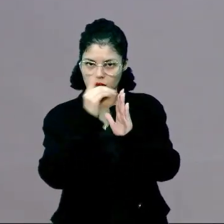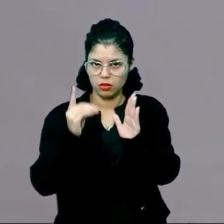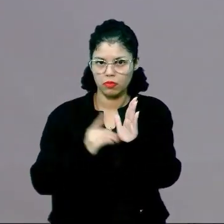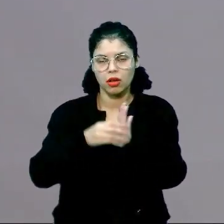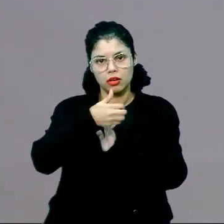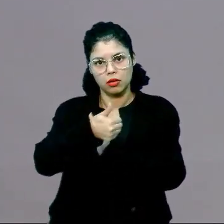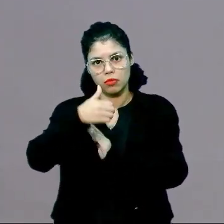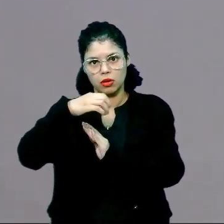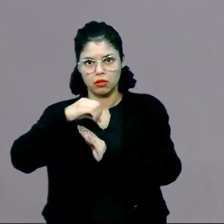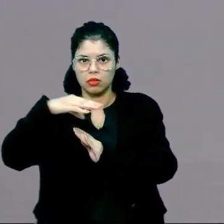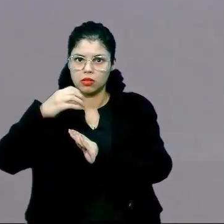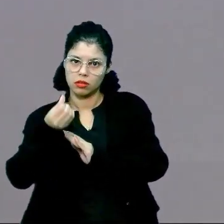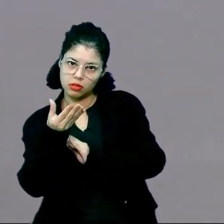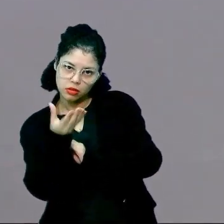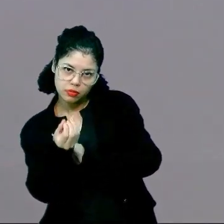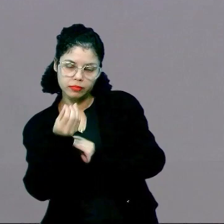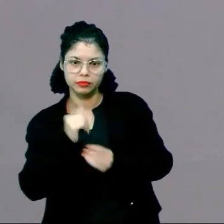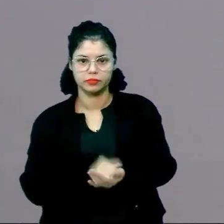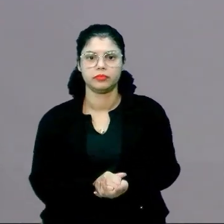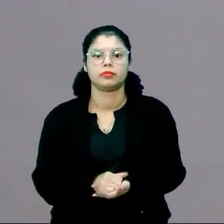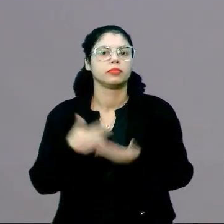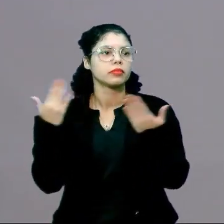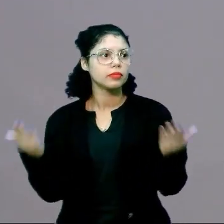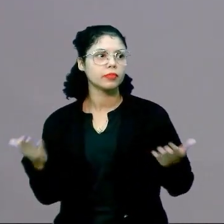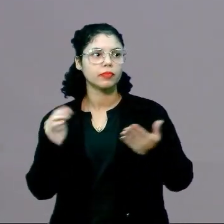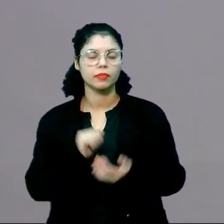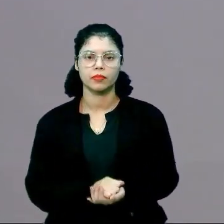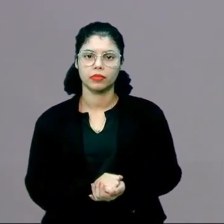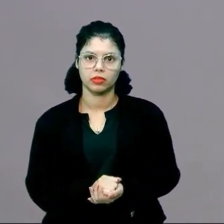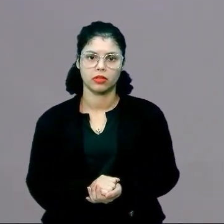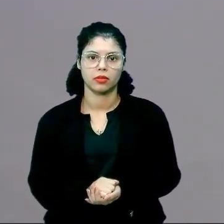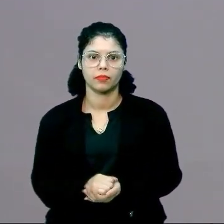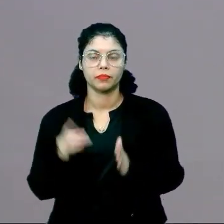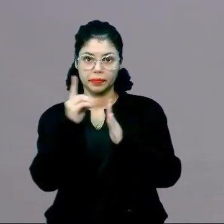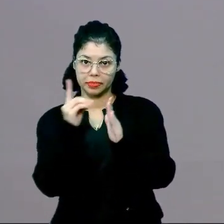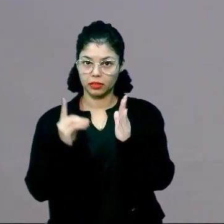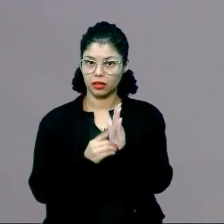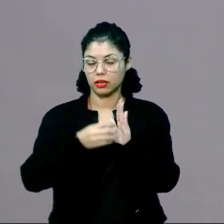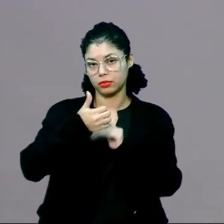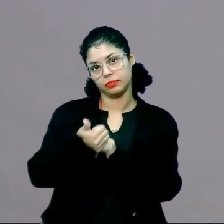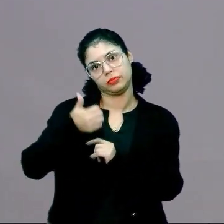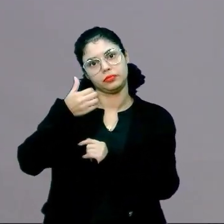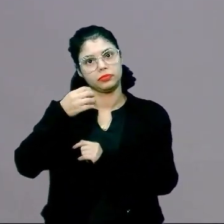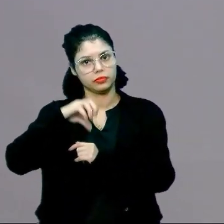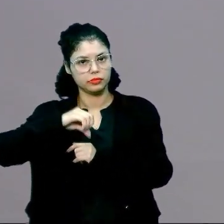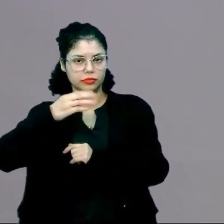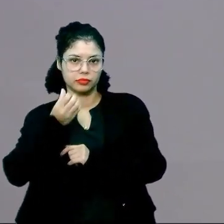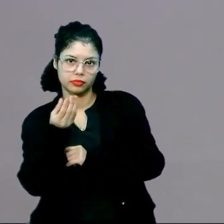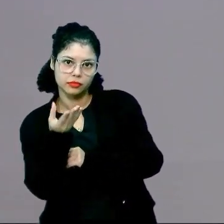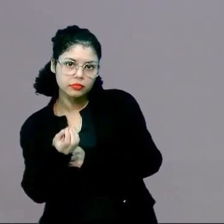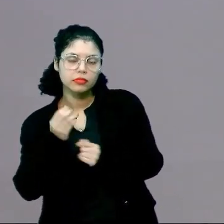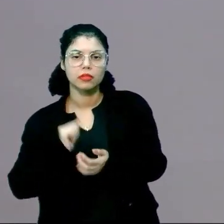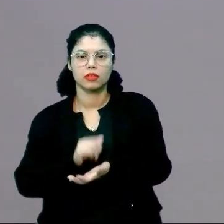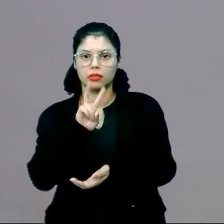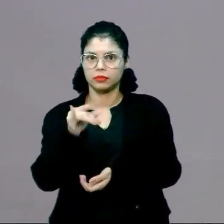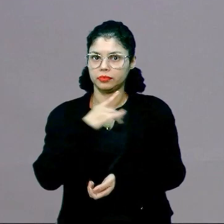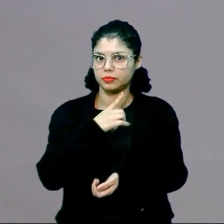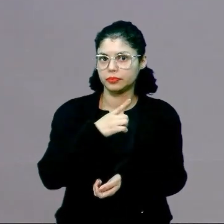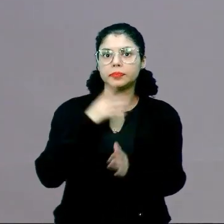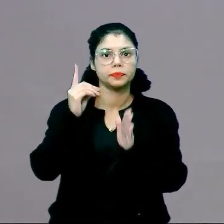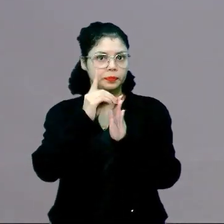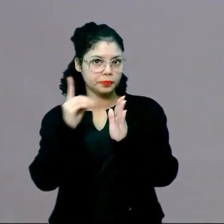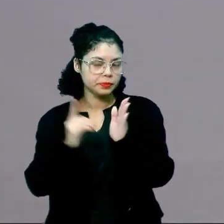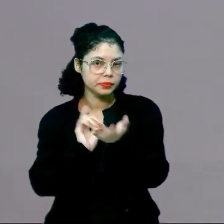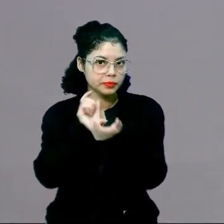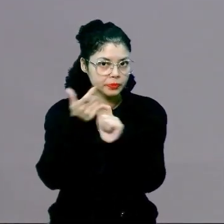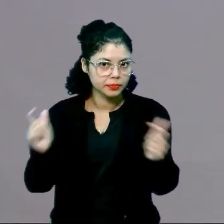de 1960. Então, a década de 1960, ela vai ser uma década